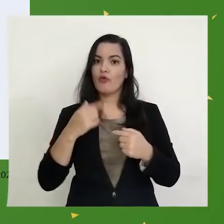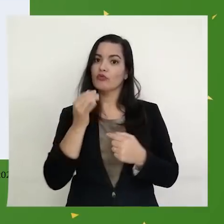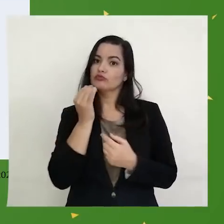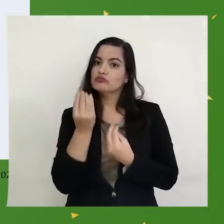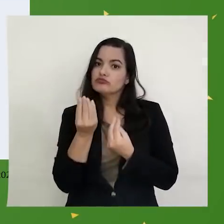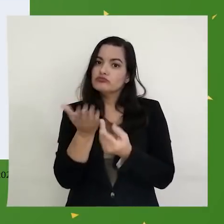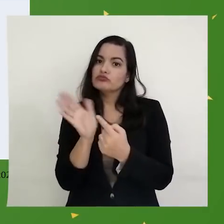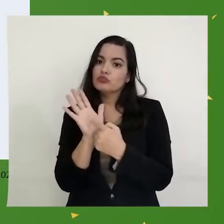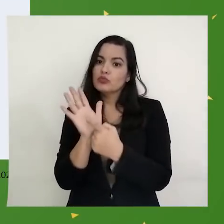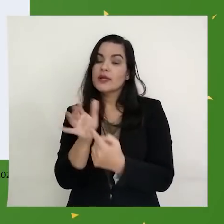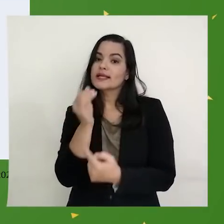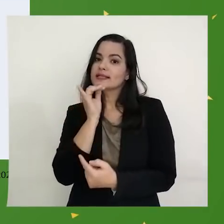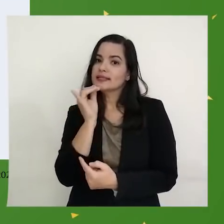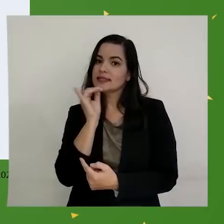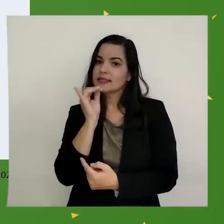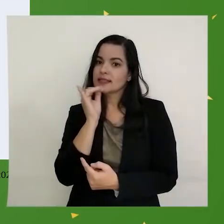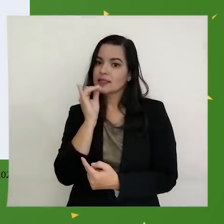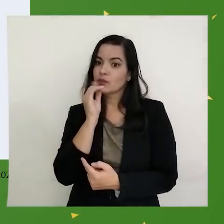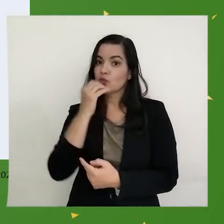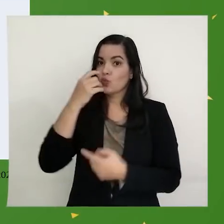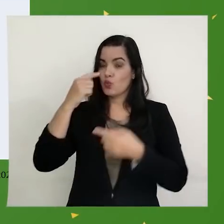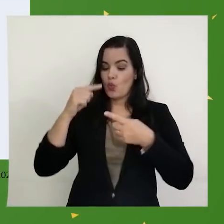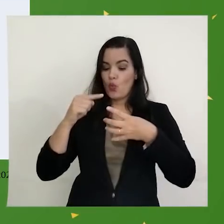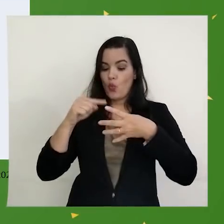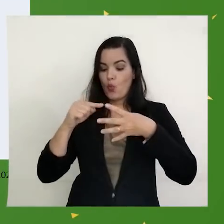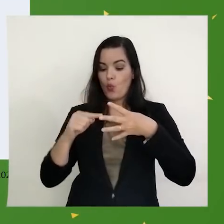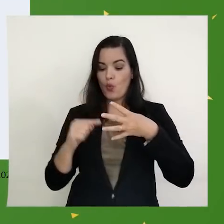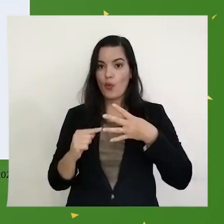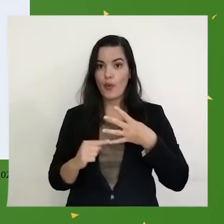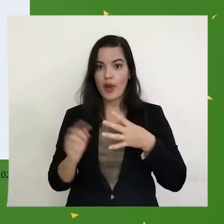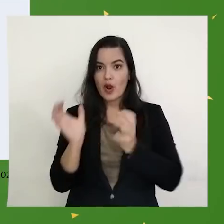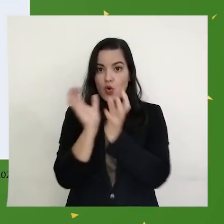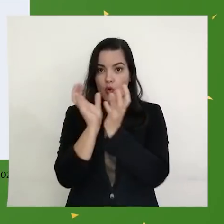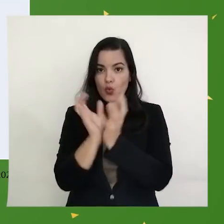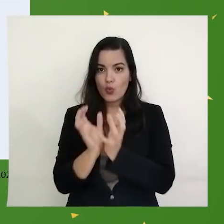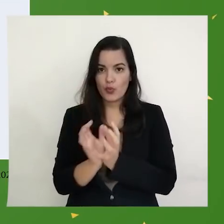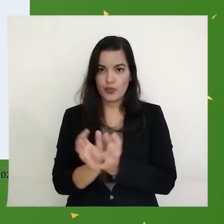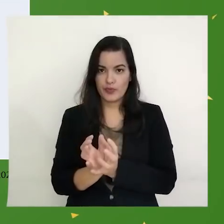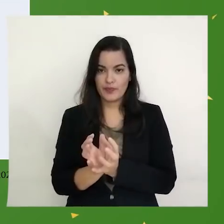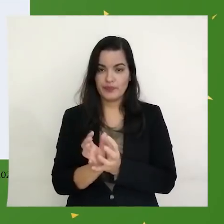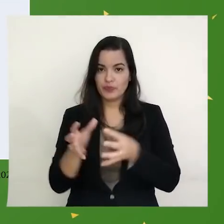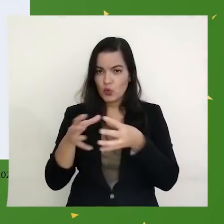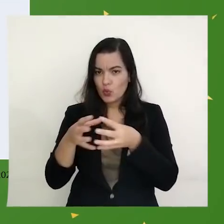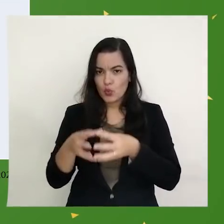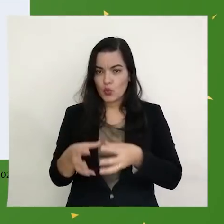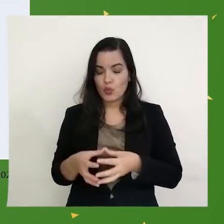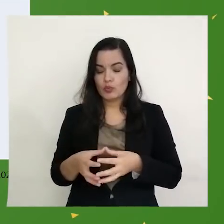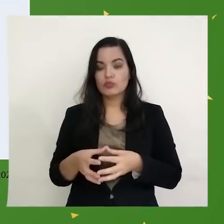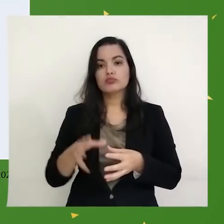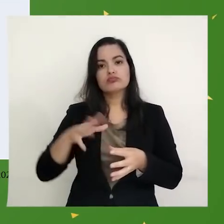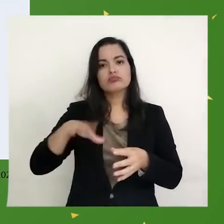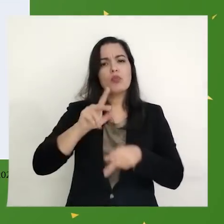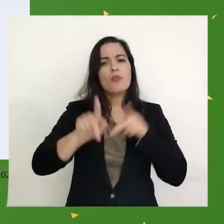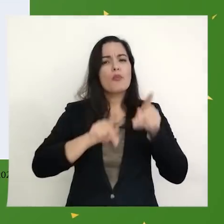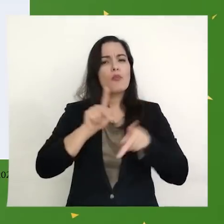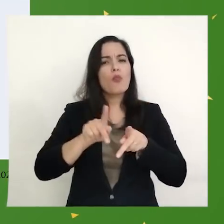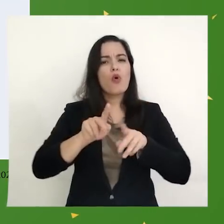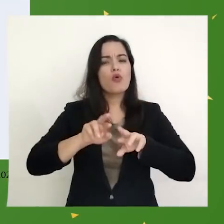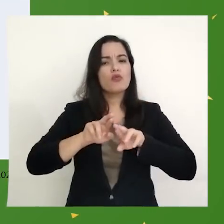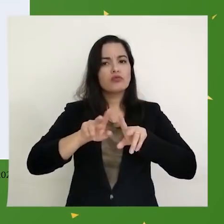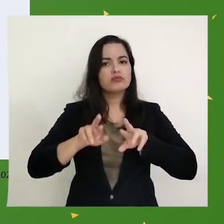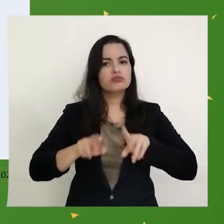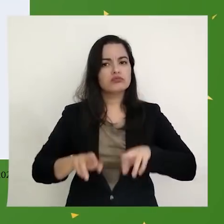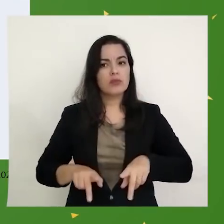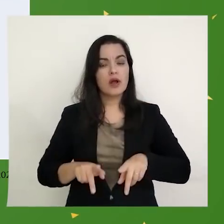como exemplo 4 etnias, tá bom? A partir dessas etnias, você vai olhar para o